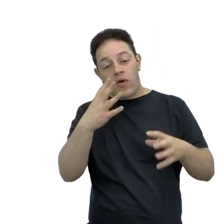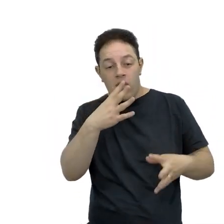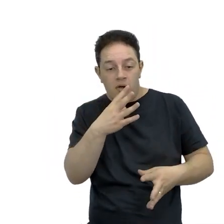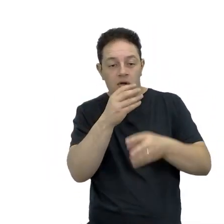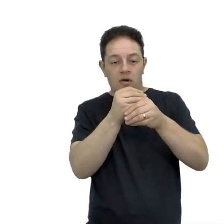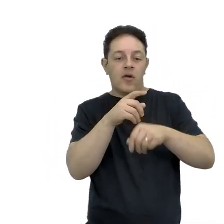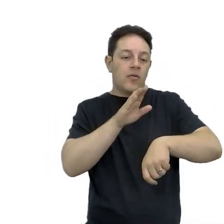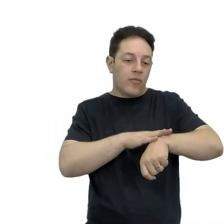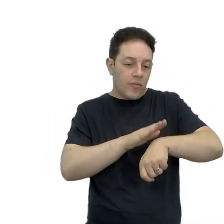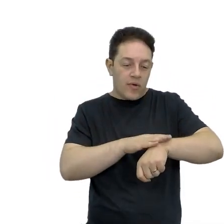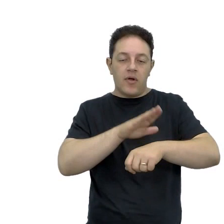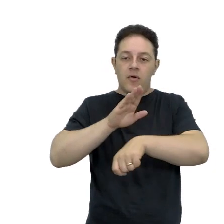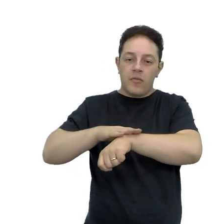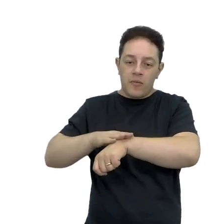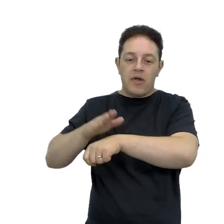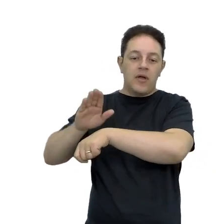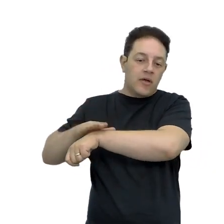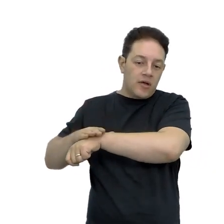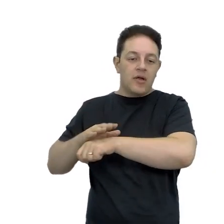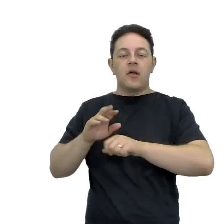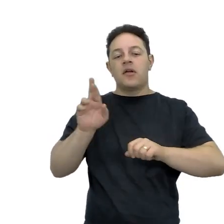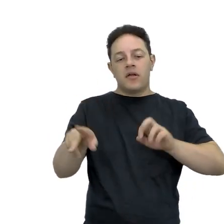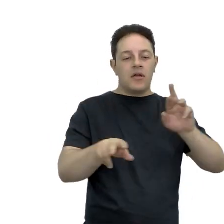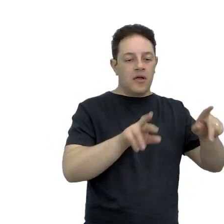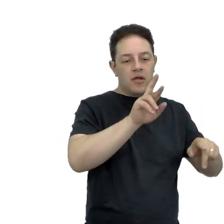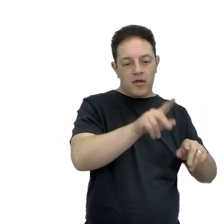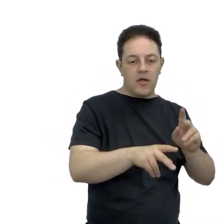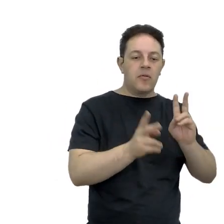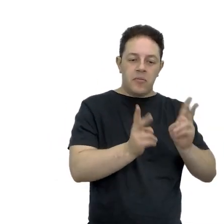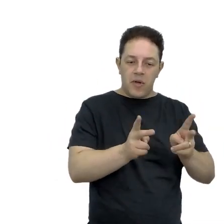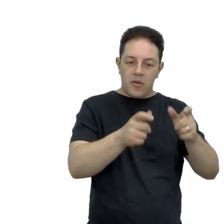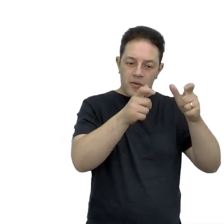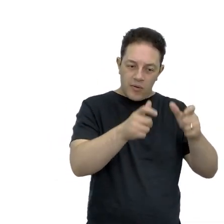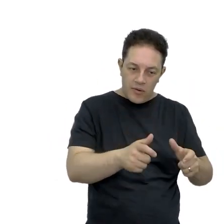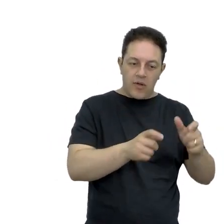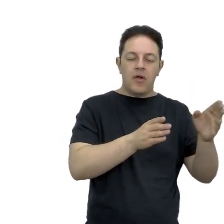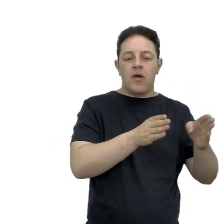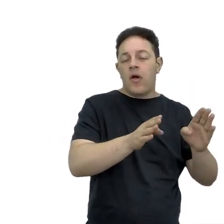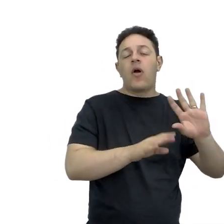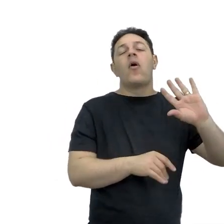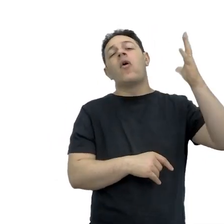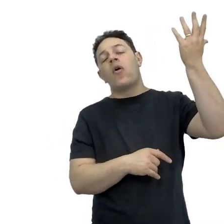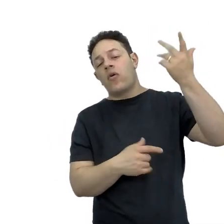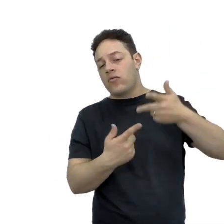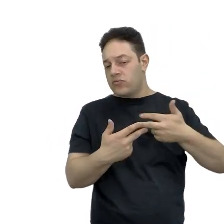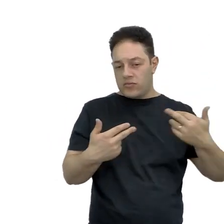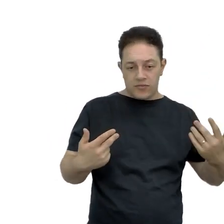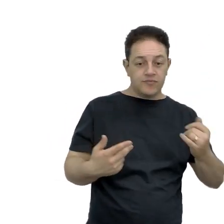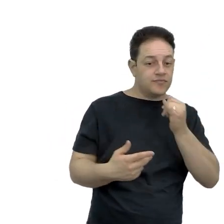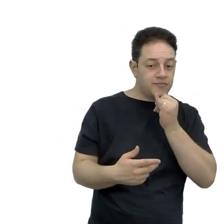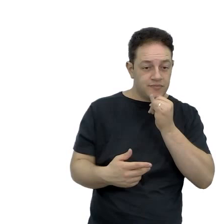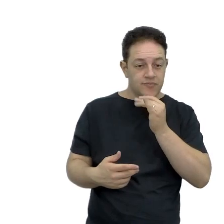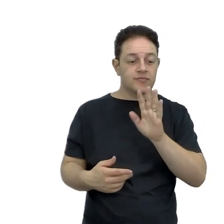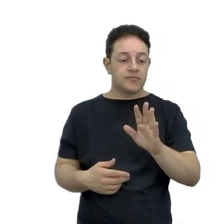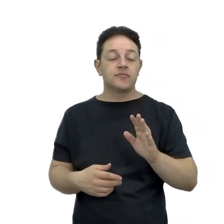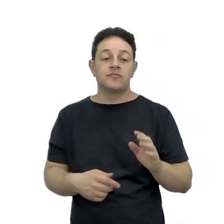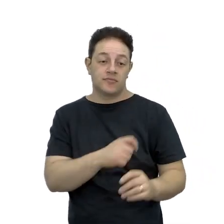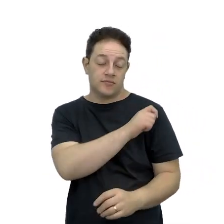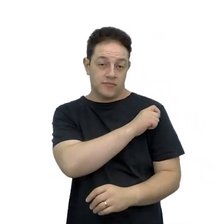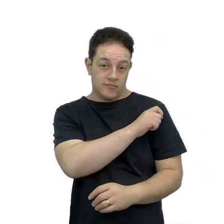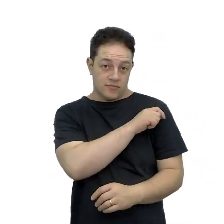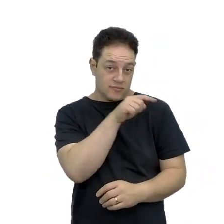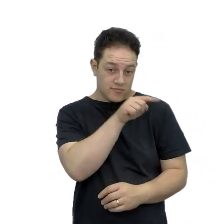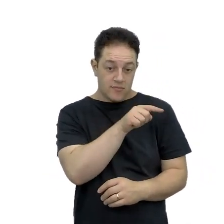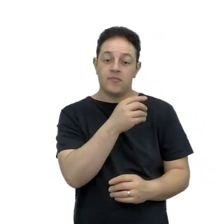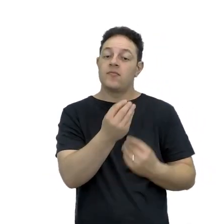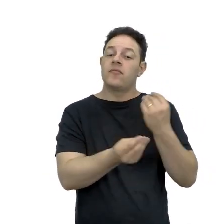diferentes momentos de uma mesma cena ou de um acontecimento, onde o aluno